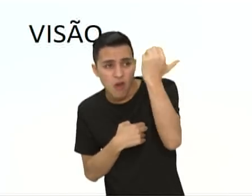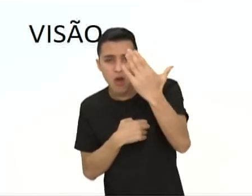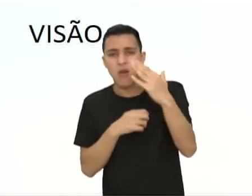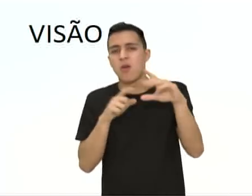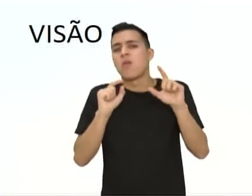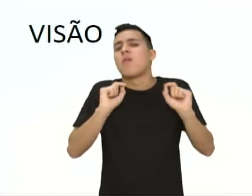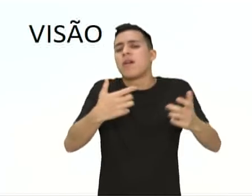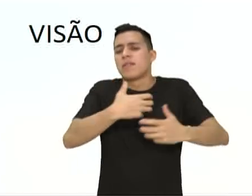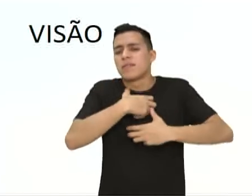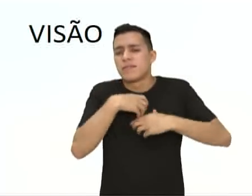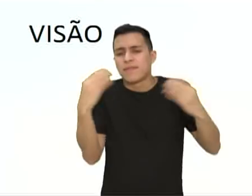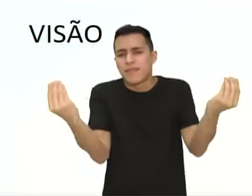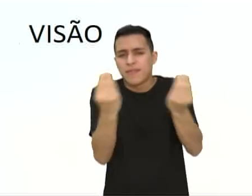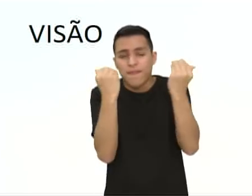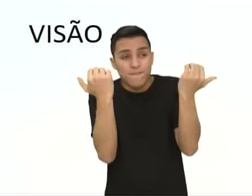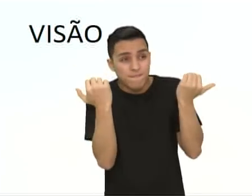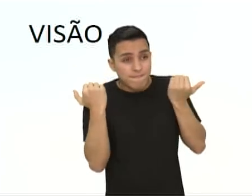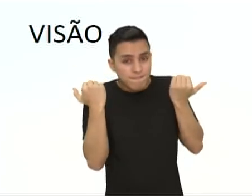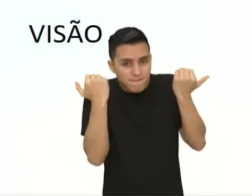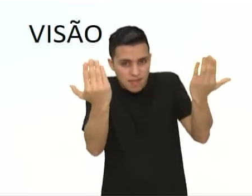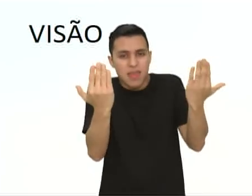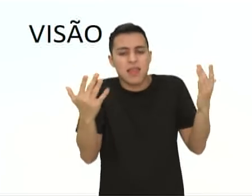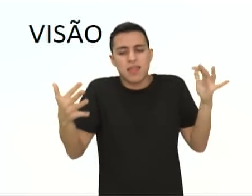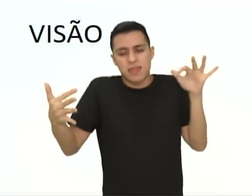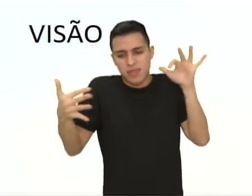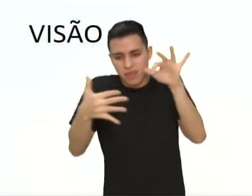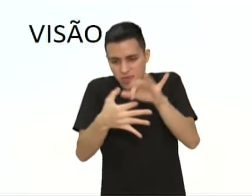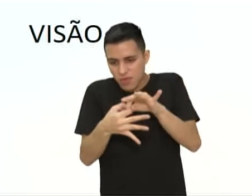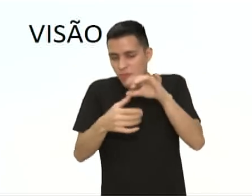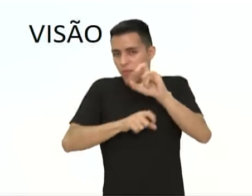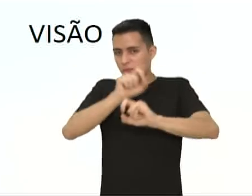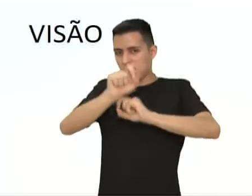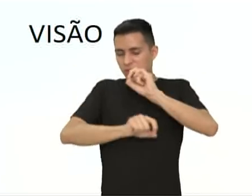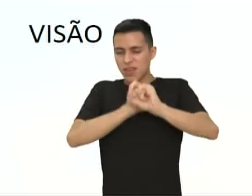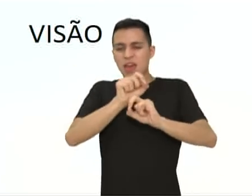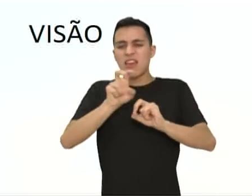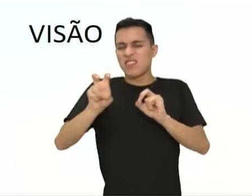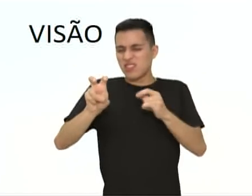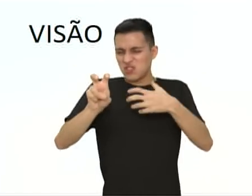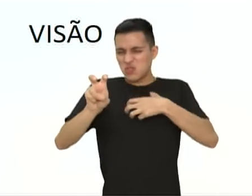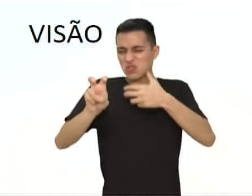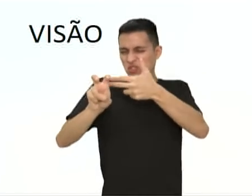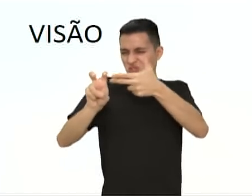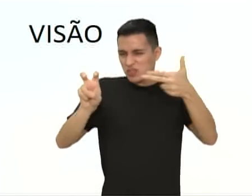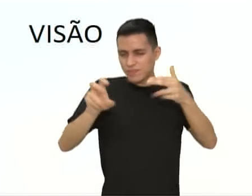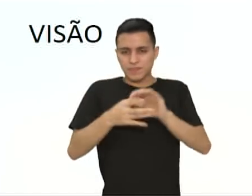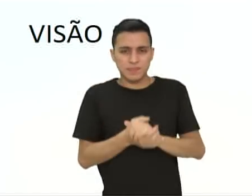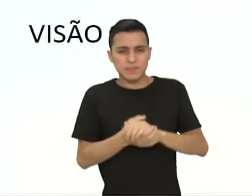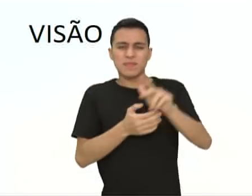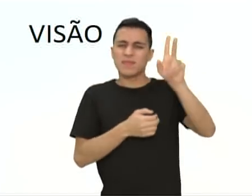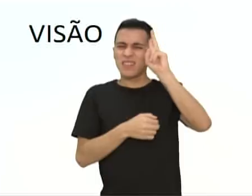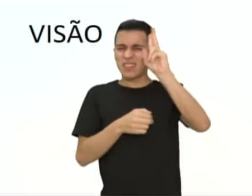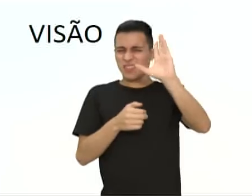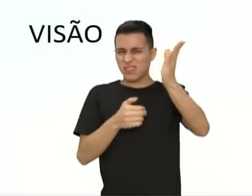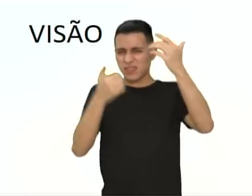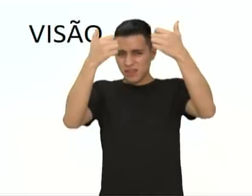dessas sensações externas, está ligado aos cinco sentidos. Então, lembra que eu já falei para